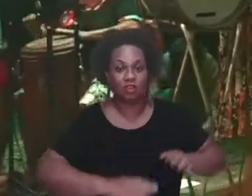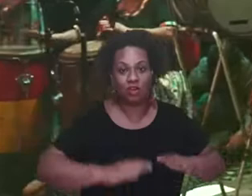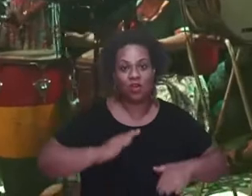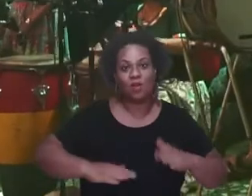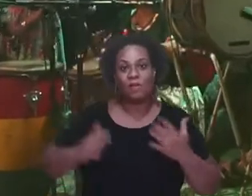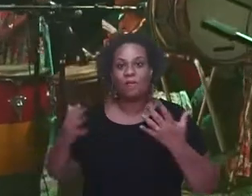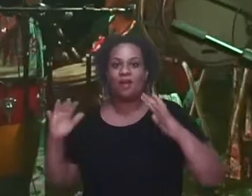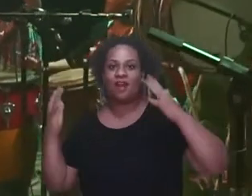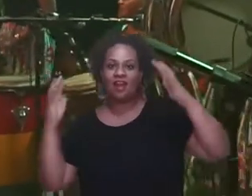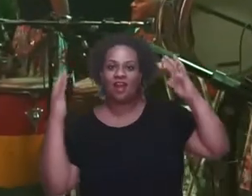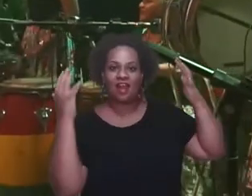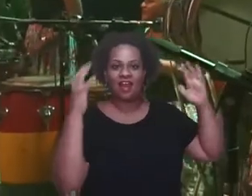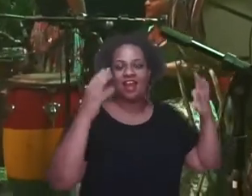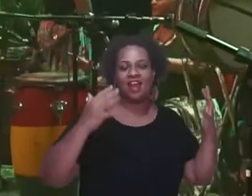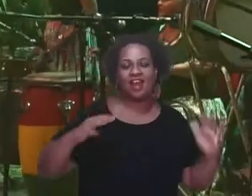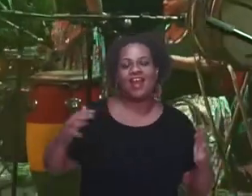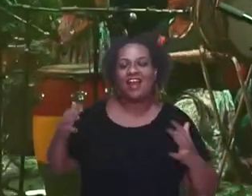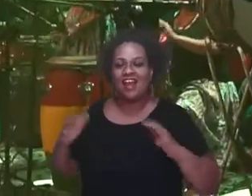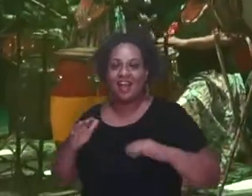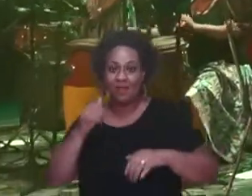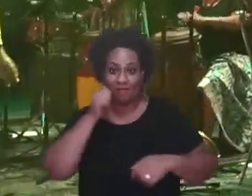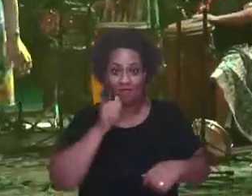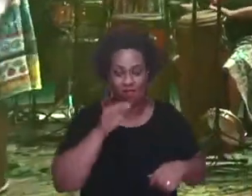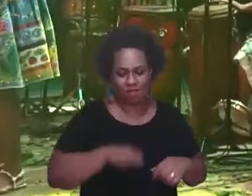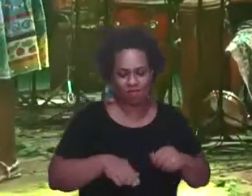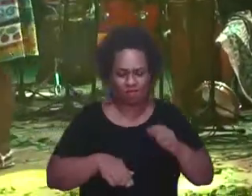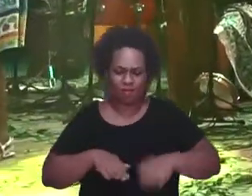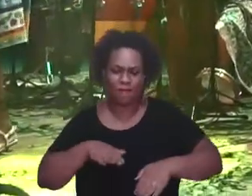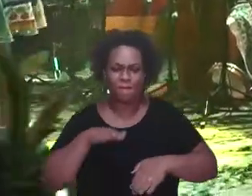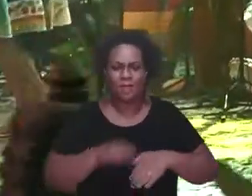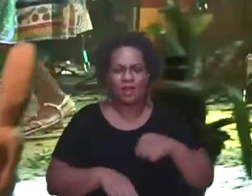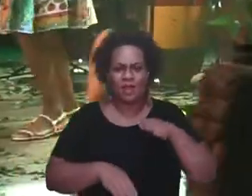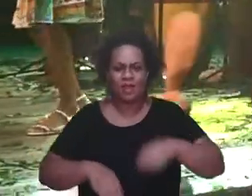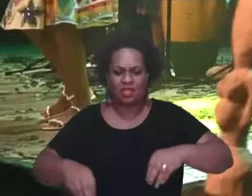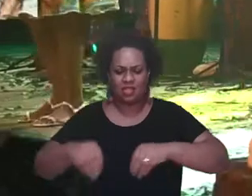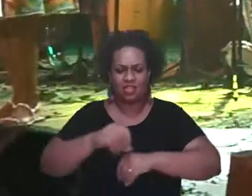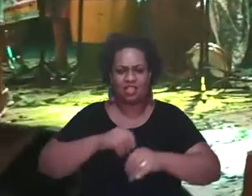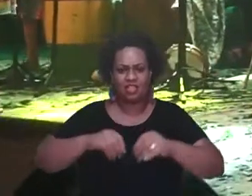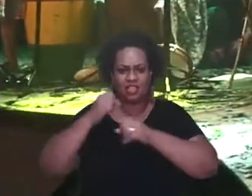eu volto amor na palma da mão e dá pisou pisou